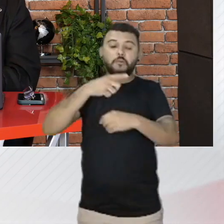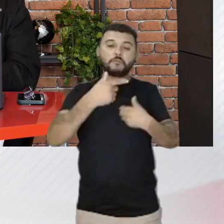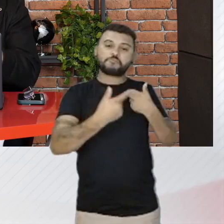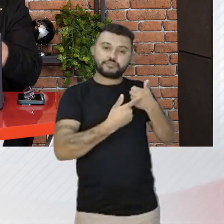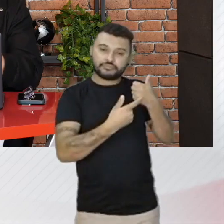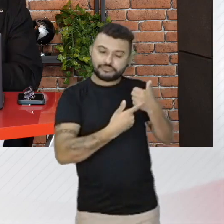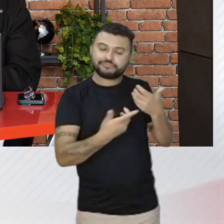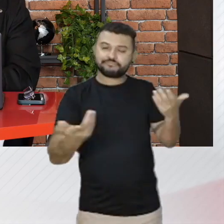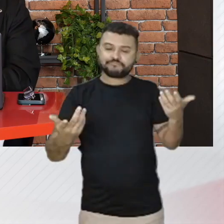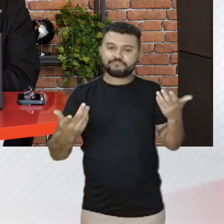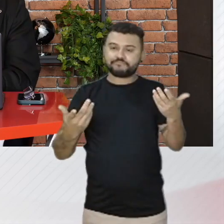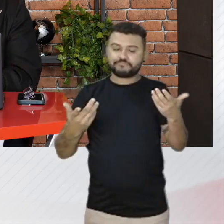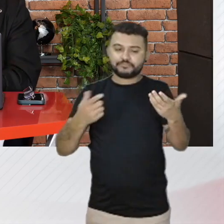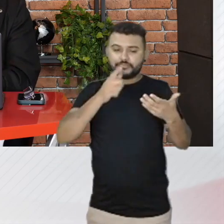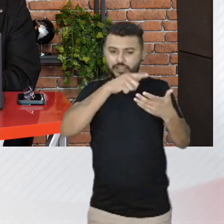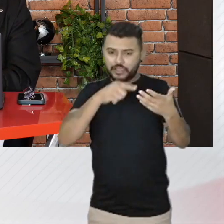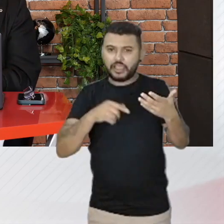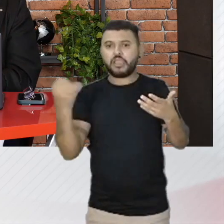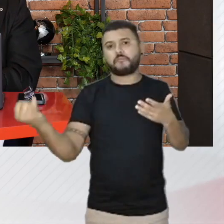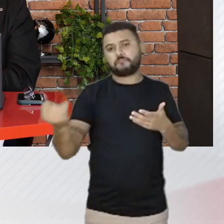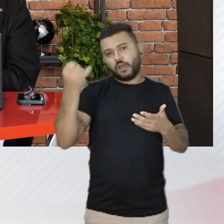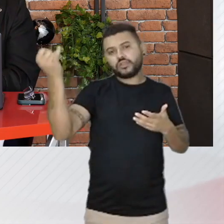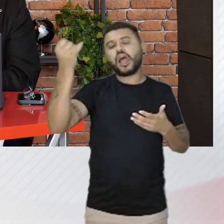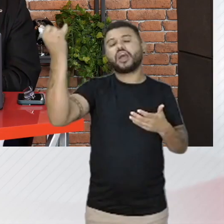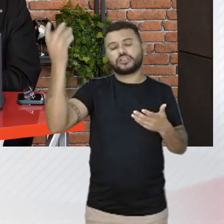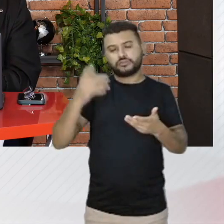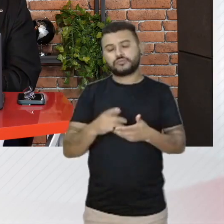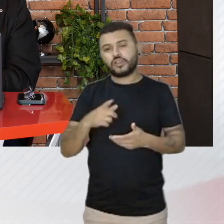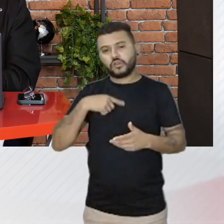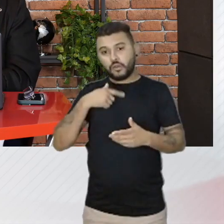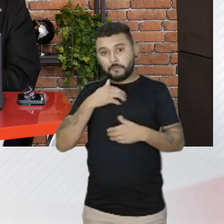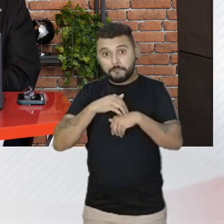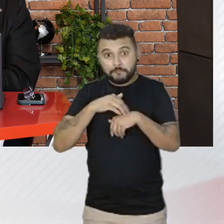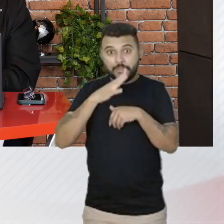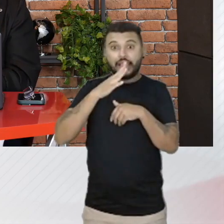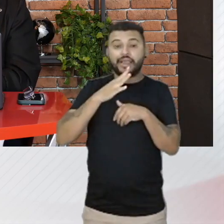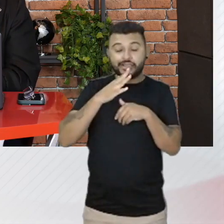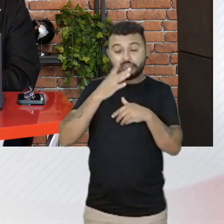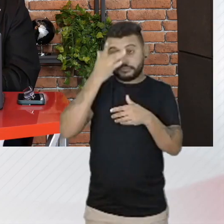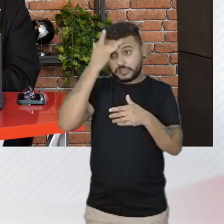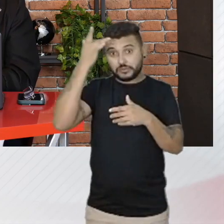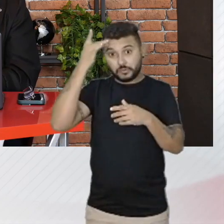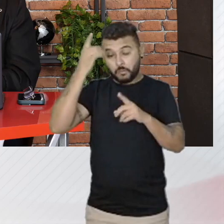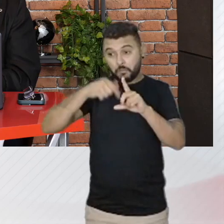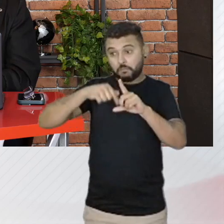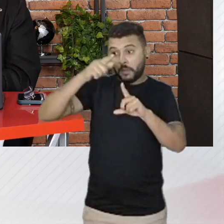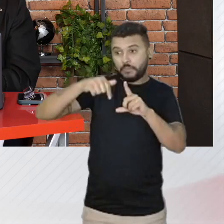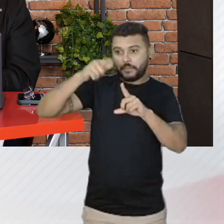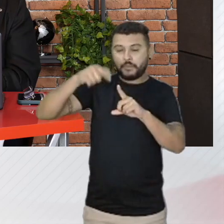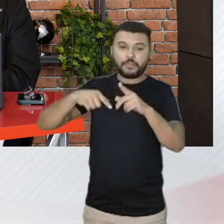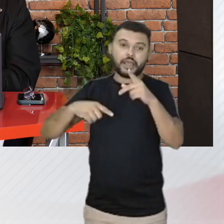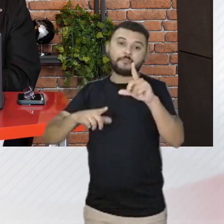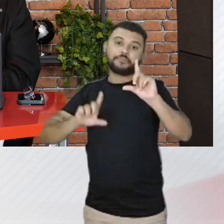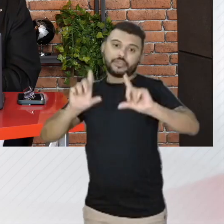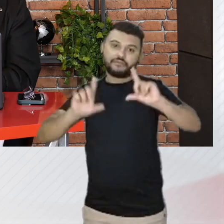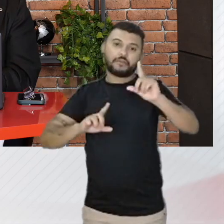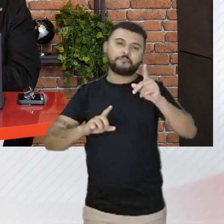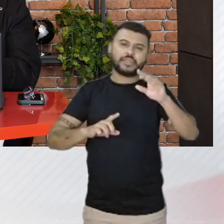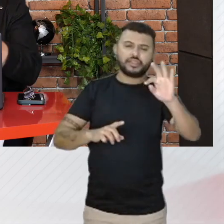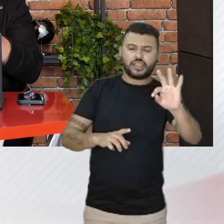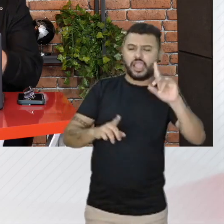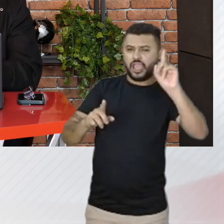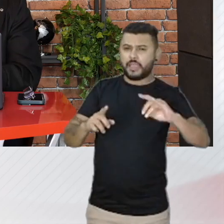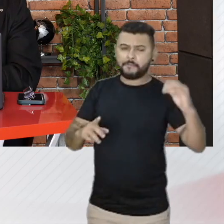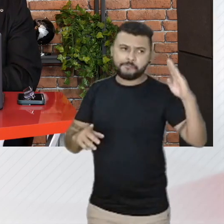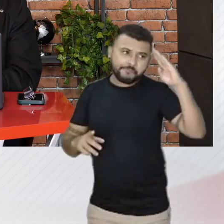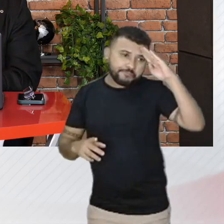tudo isso. Isso é fundamental, viu, gente? Para aumentar a nossa audiência, a audiência aqui da TV PT, que é fundamental. Aliás,